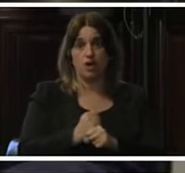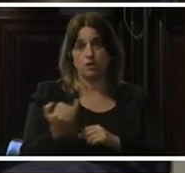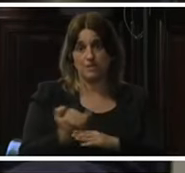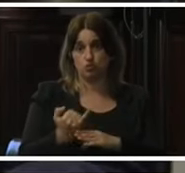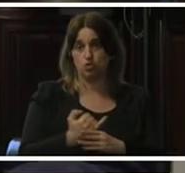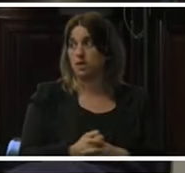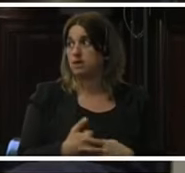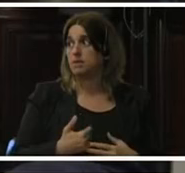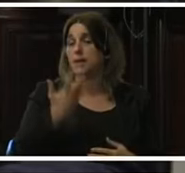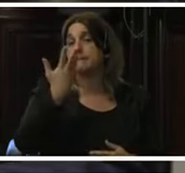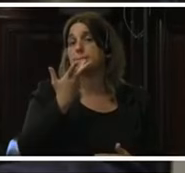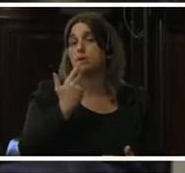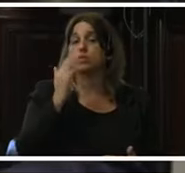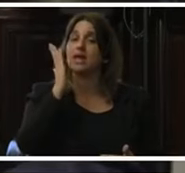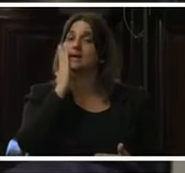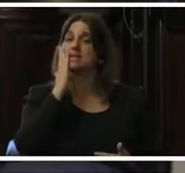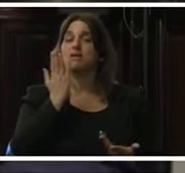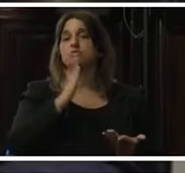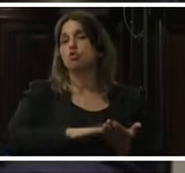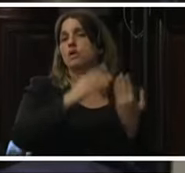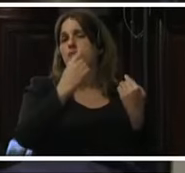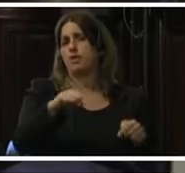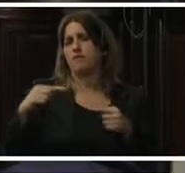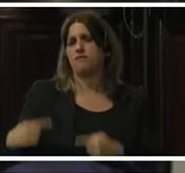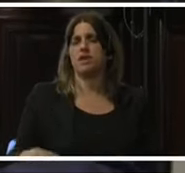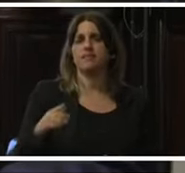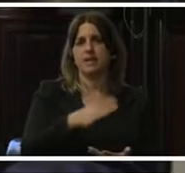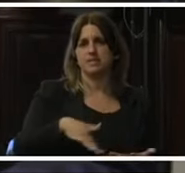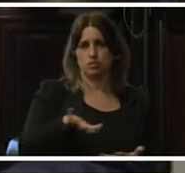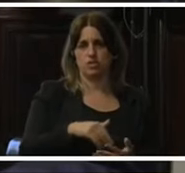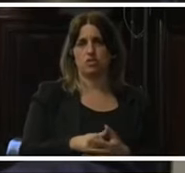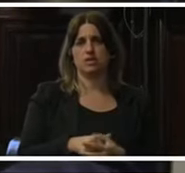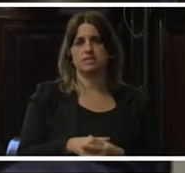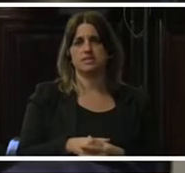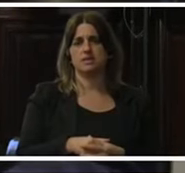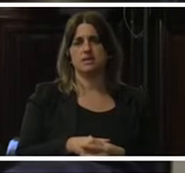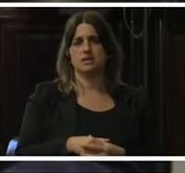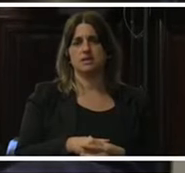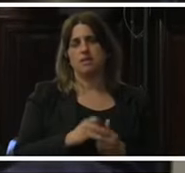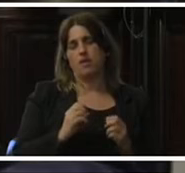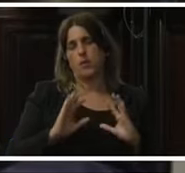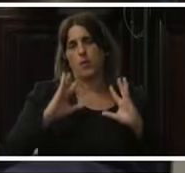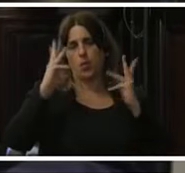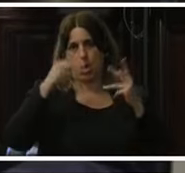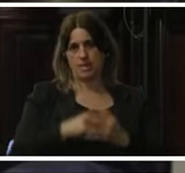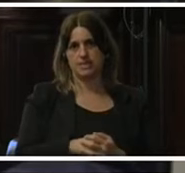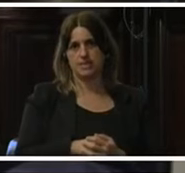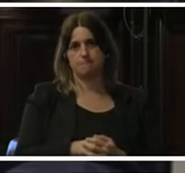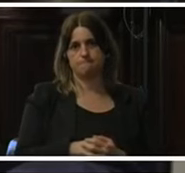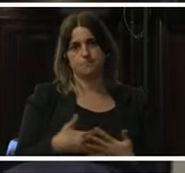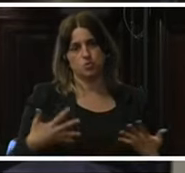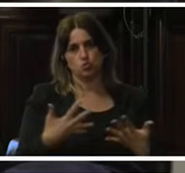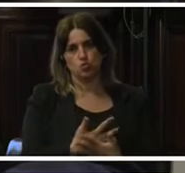diversos casos casos citados a de violência sofrida pelos povos indígenas e o